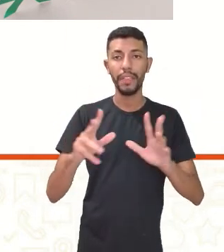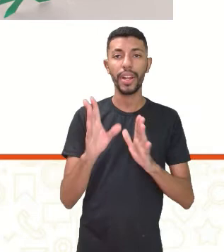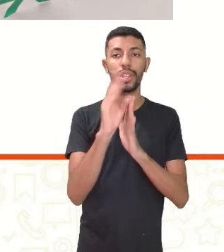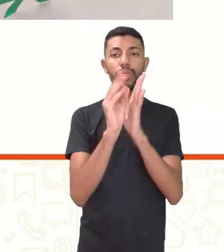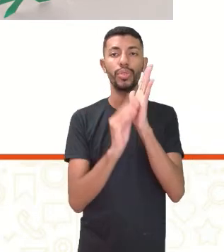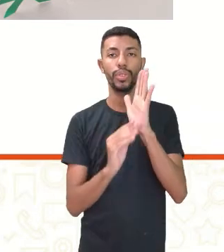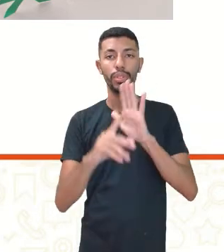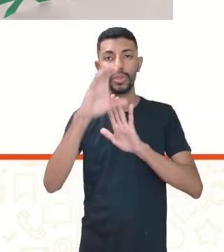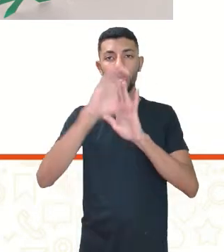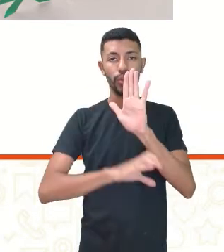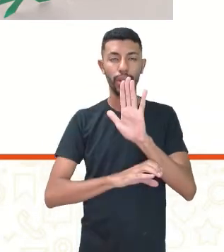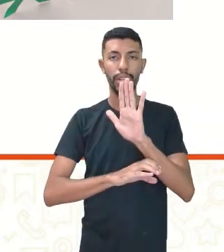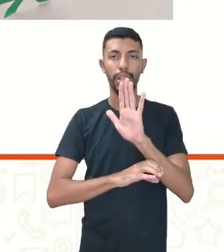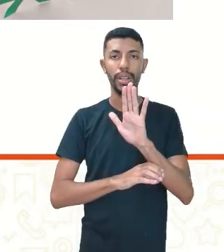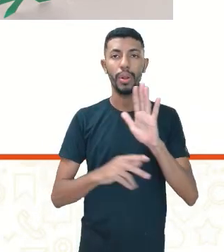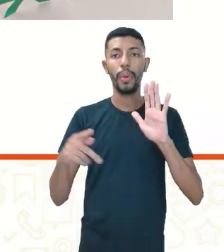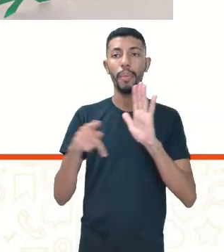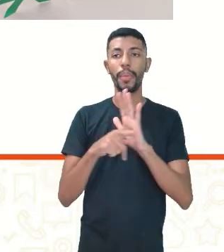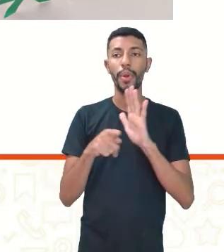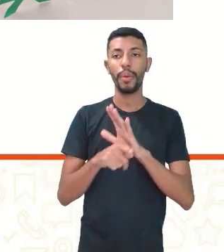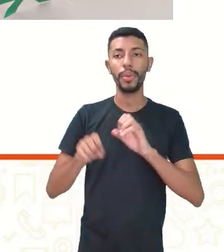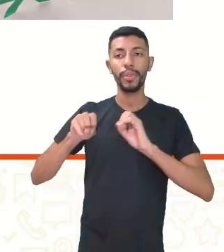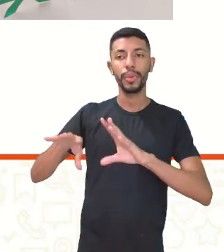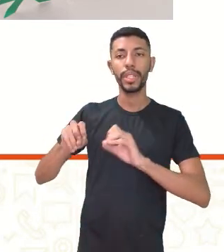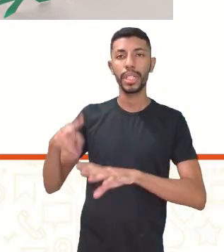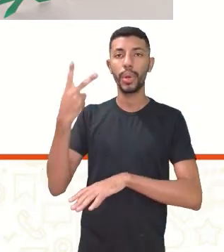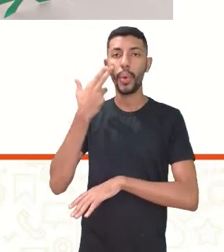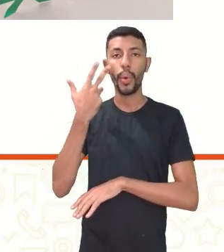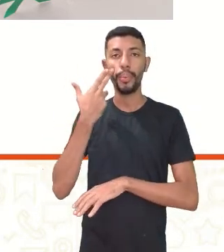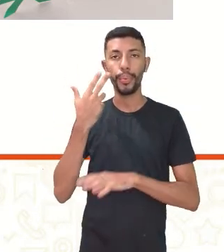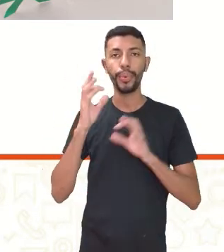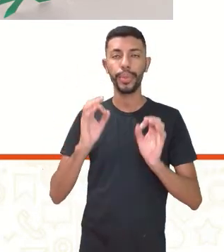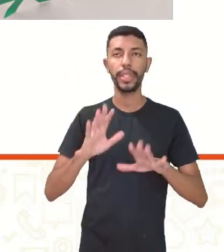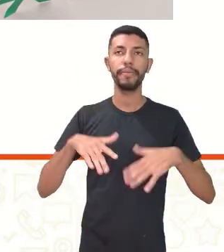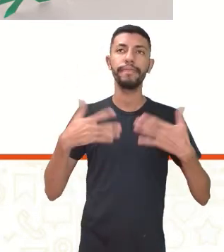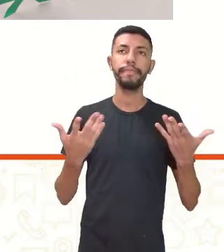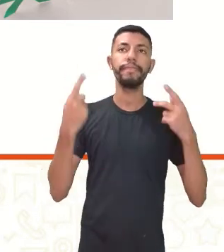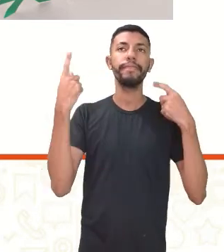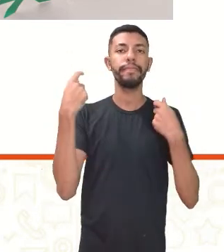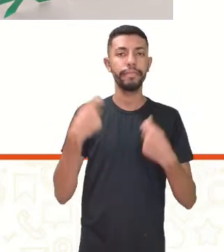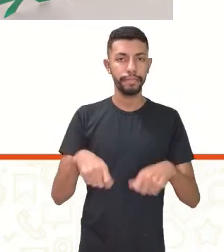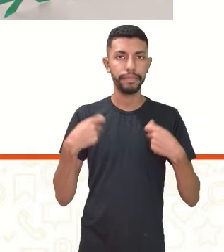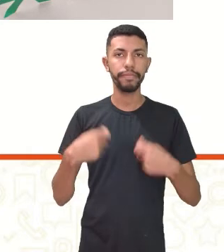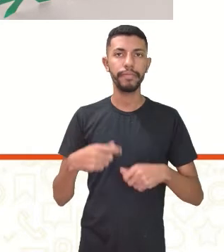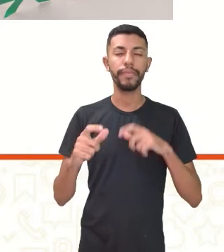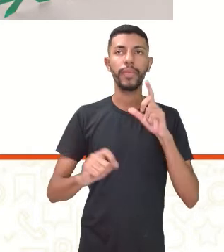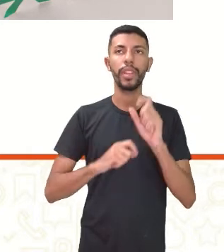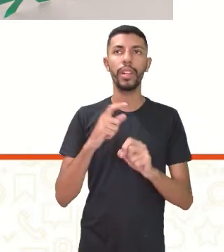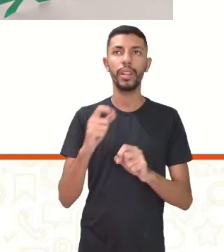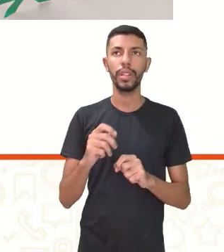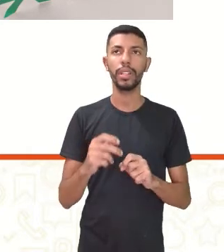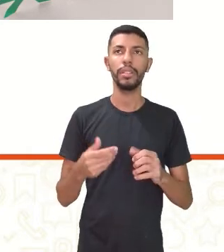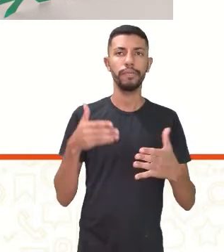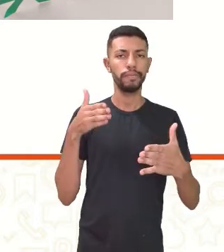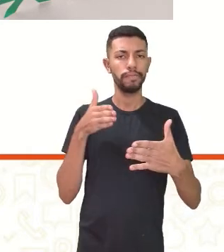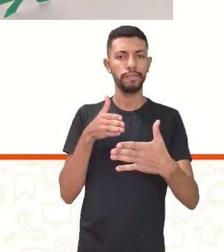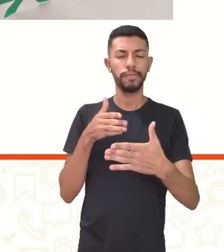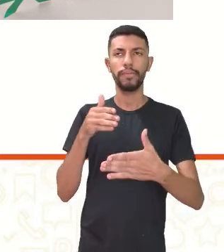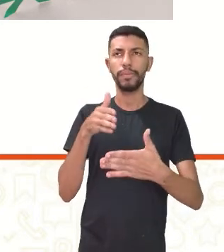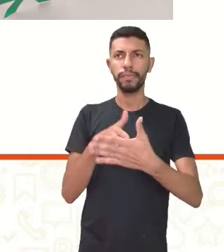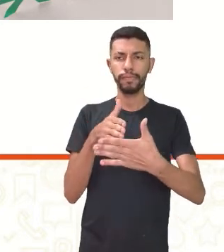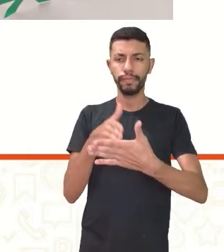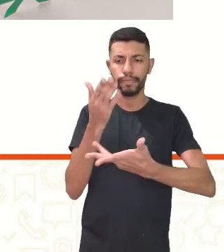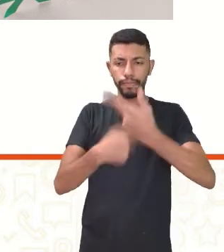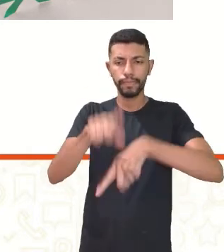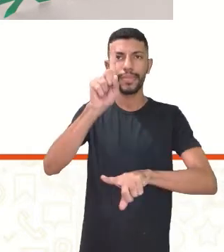conteúdos curriculares do ensino comum e que é necessário para que possam ultrapassar as barreiras